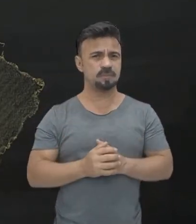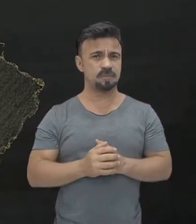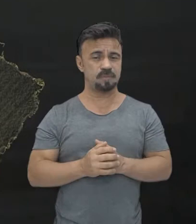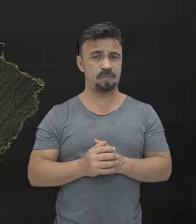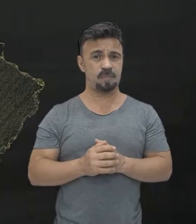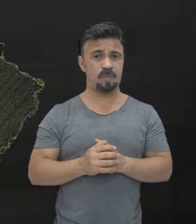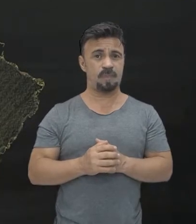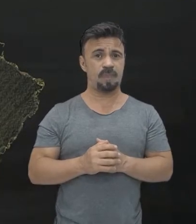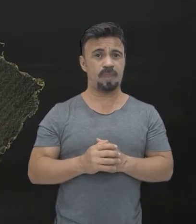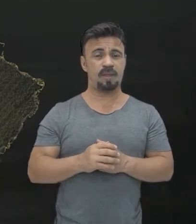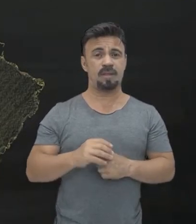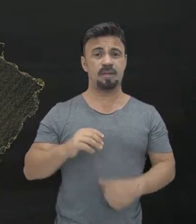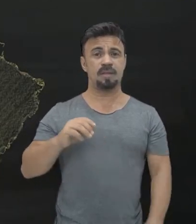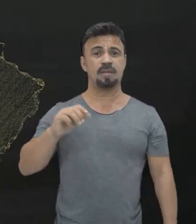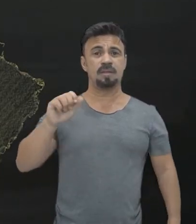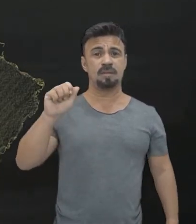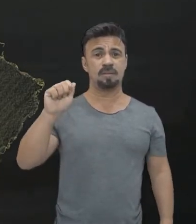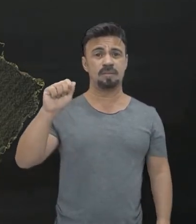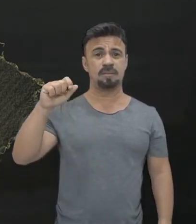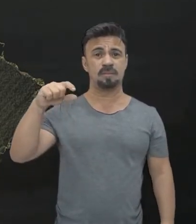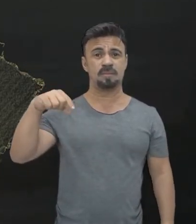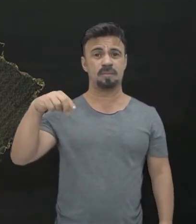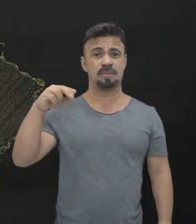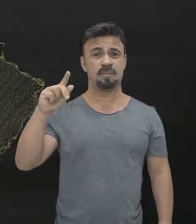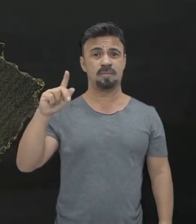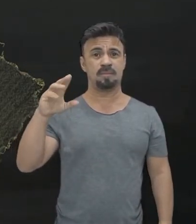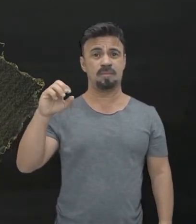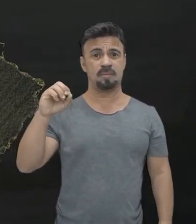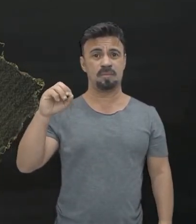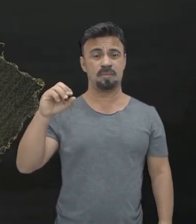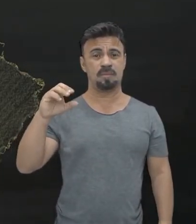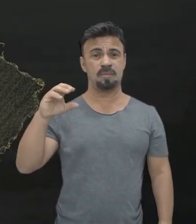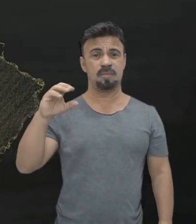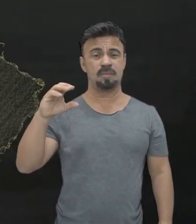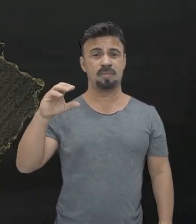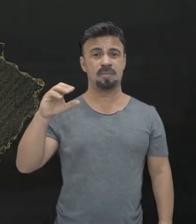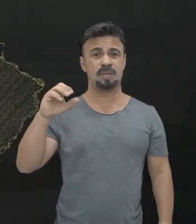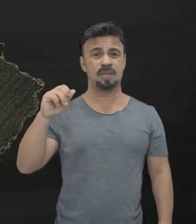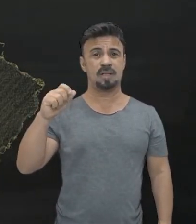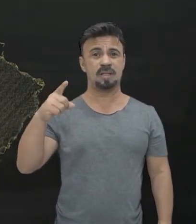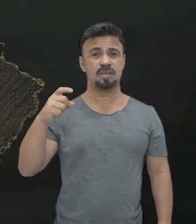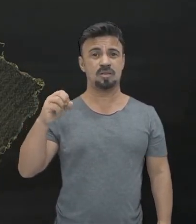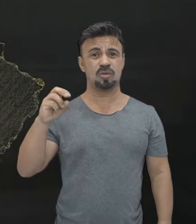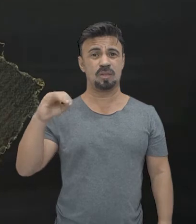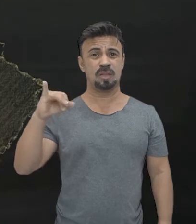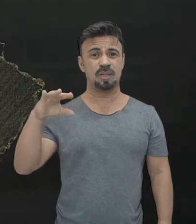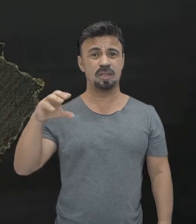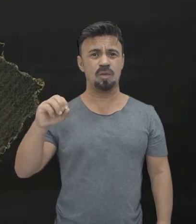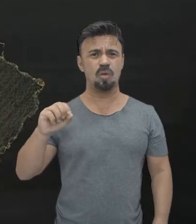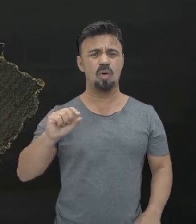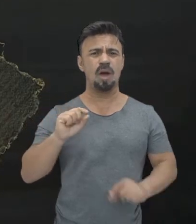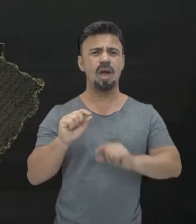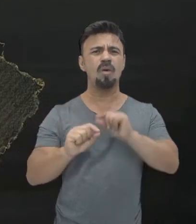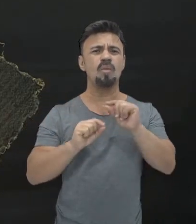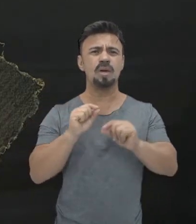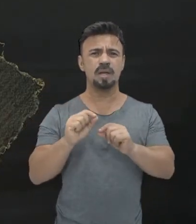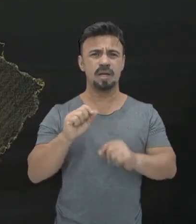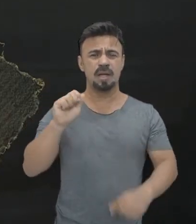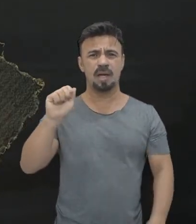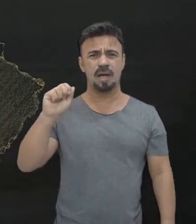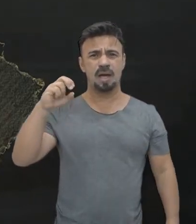América anglo-saxônica. O que é anglo-saxônico? Esse radical